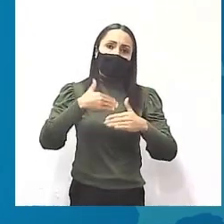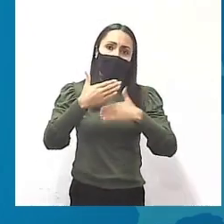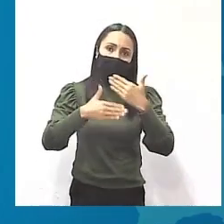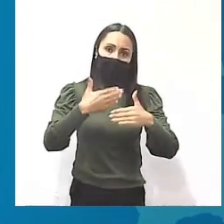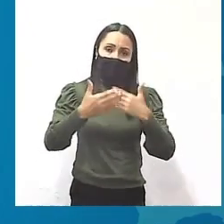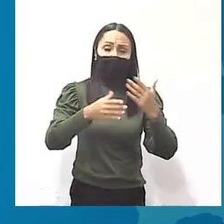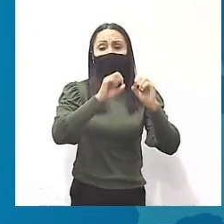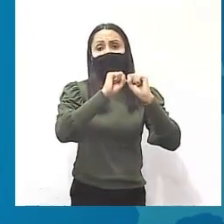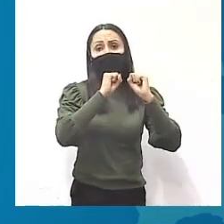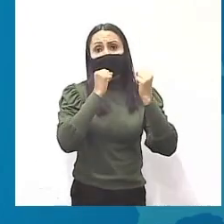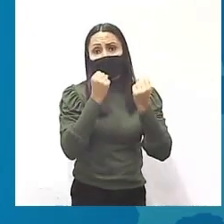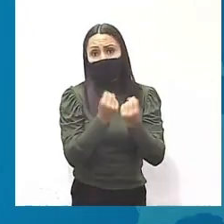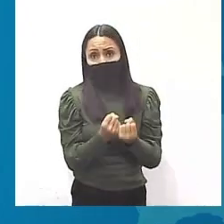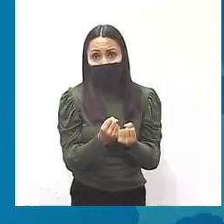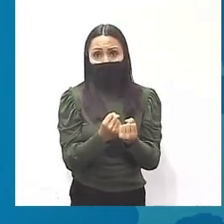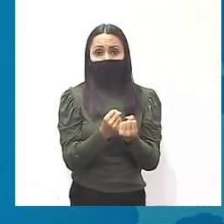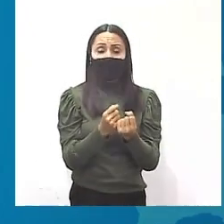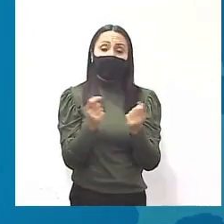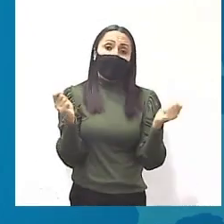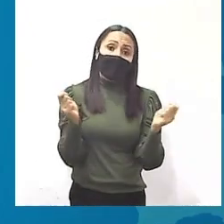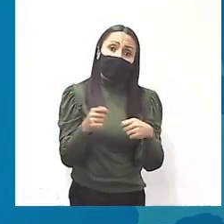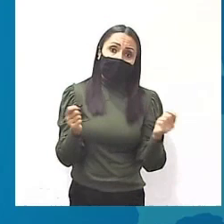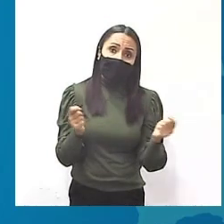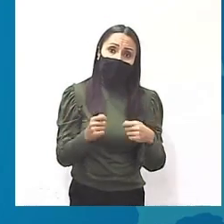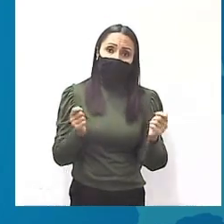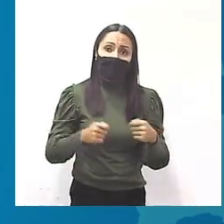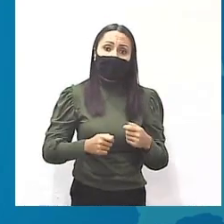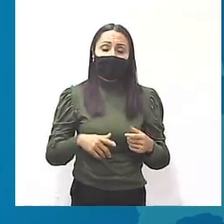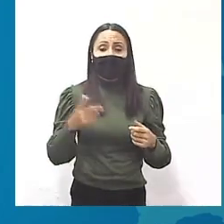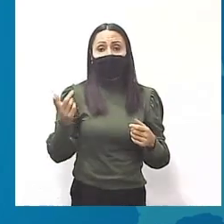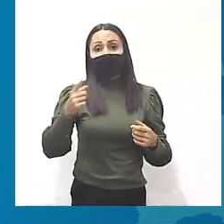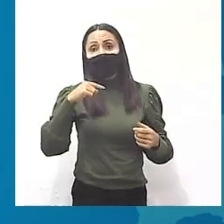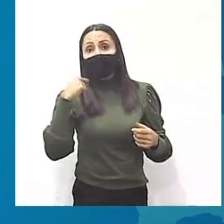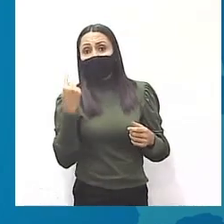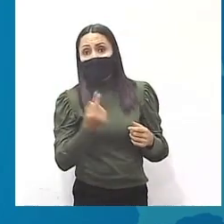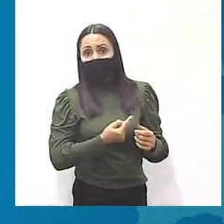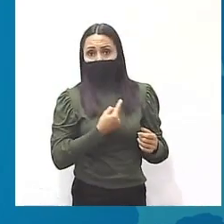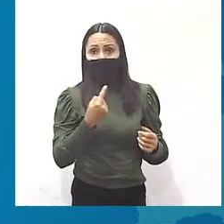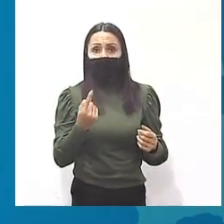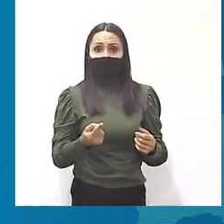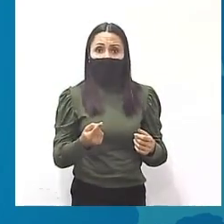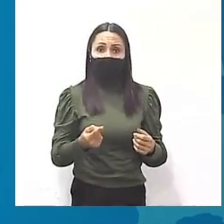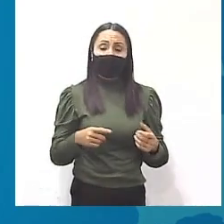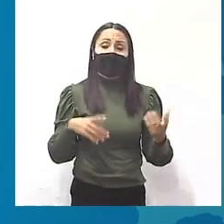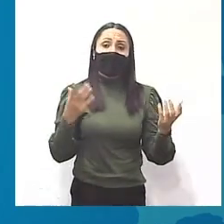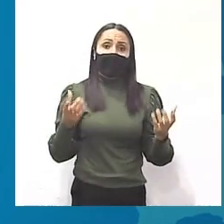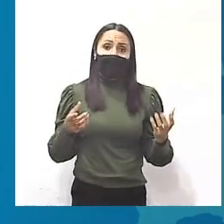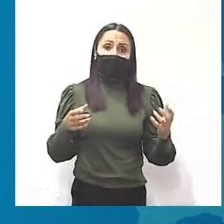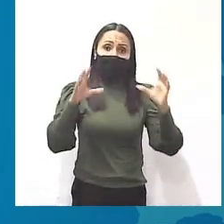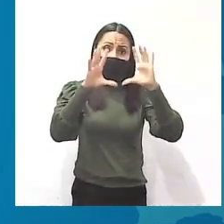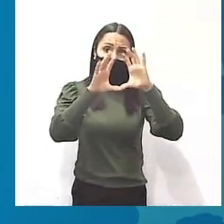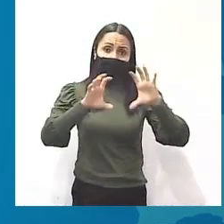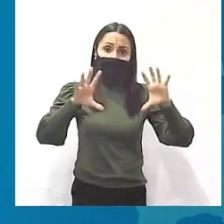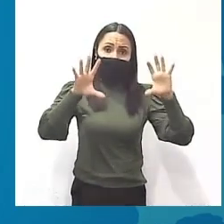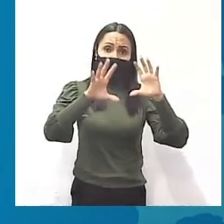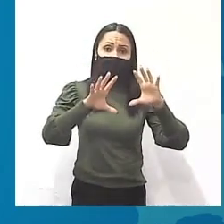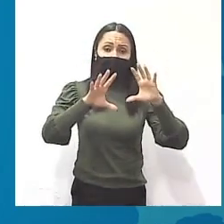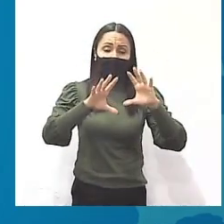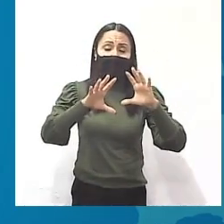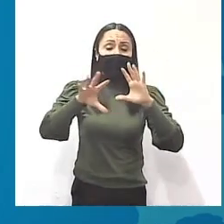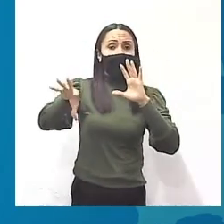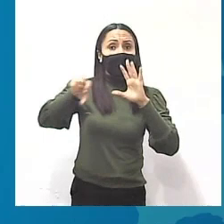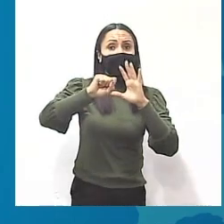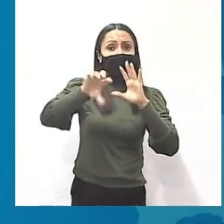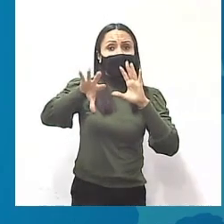pelas sociedades e a capacidade que os nossos ecossistemas têm de